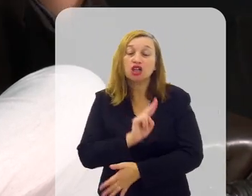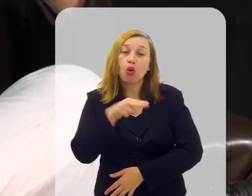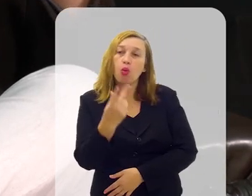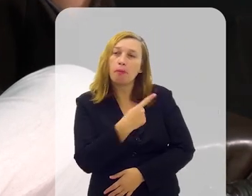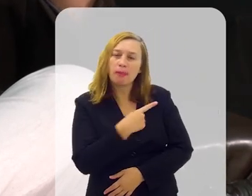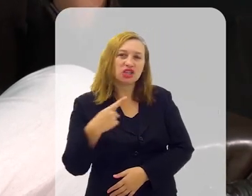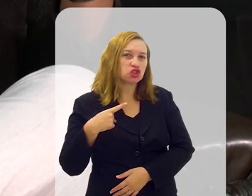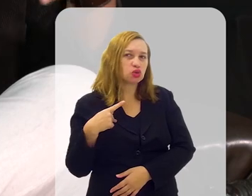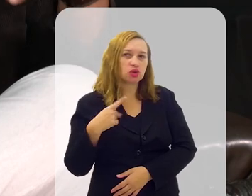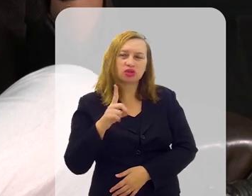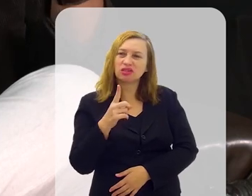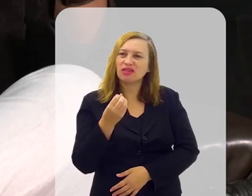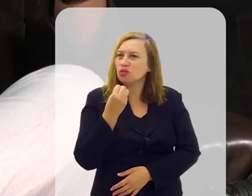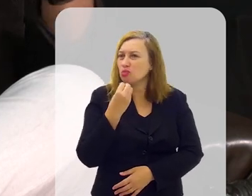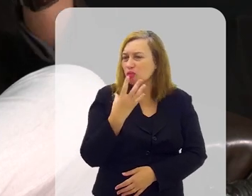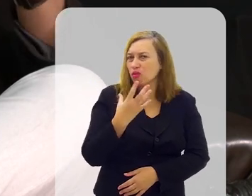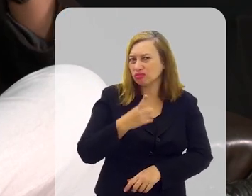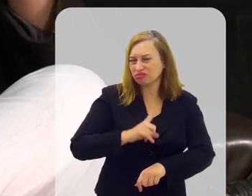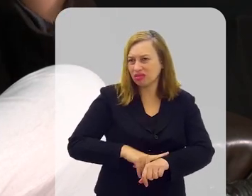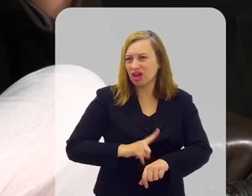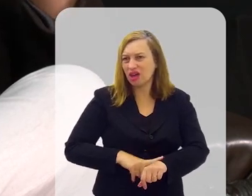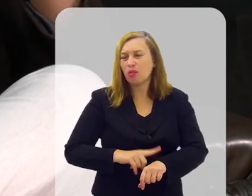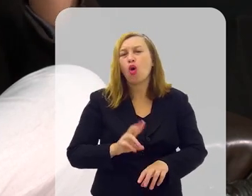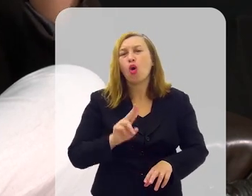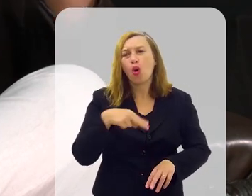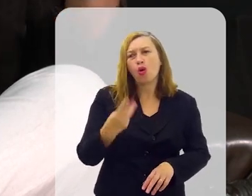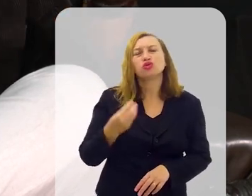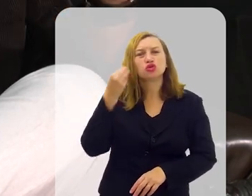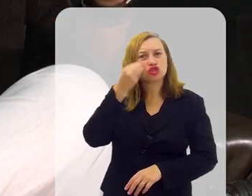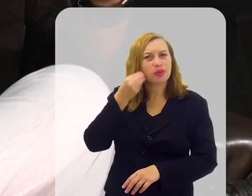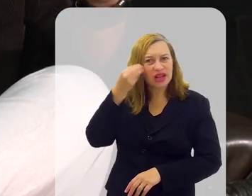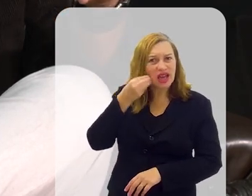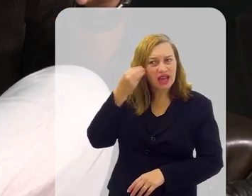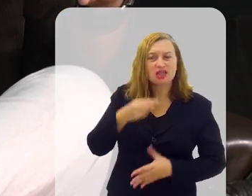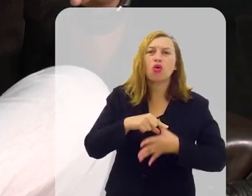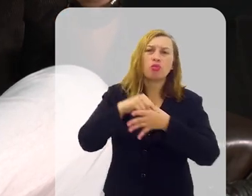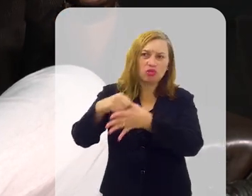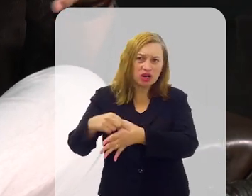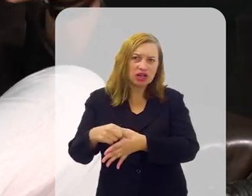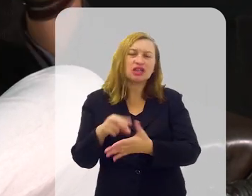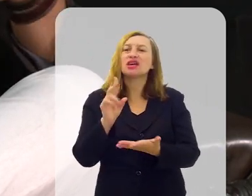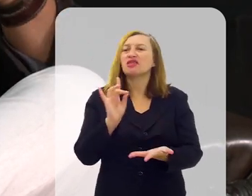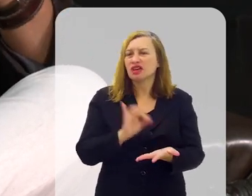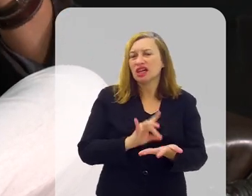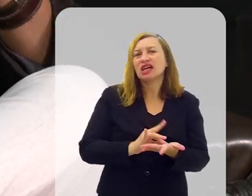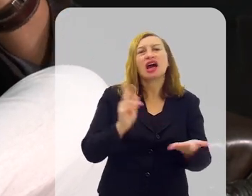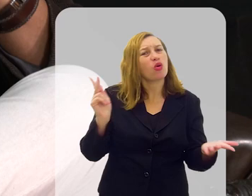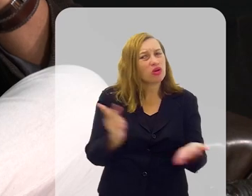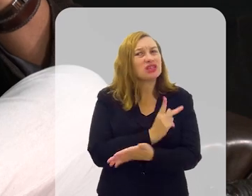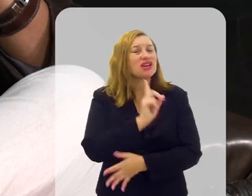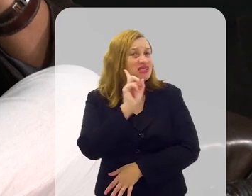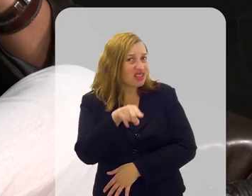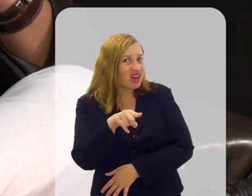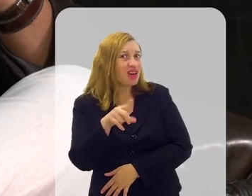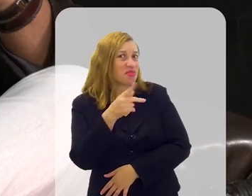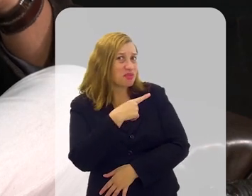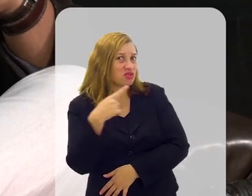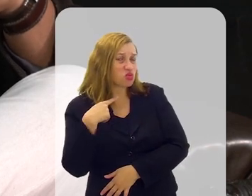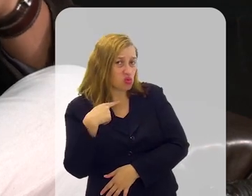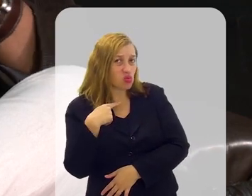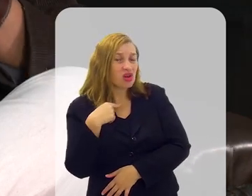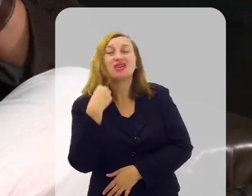um pastor que não estava num bom momento, ou até por sua inexperiência como líder mesmo, porque isso acontece muito, né, meu